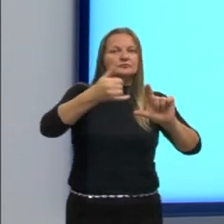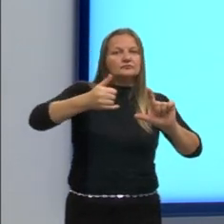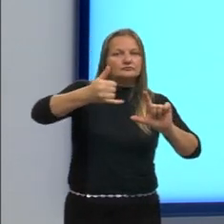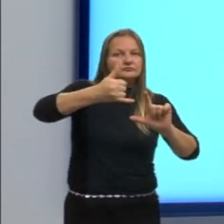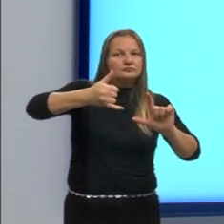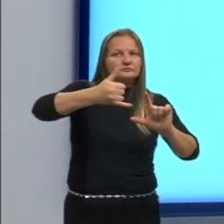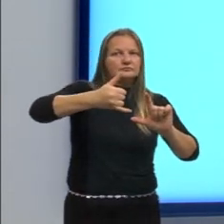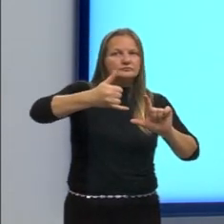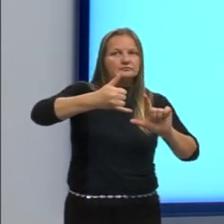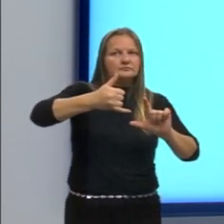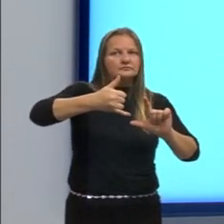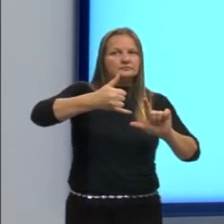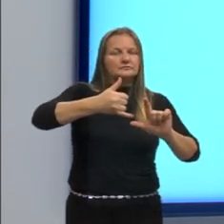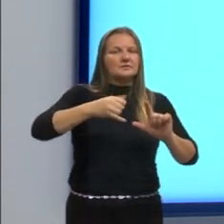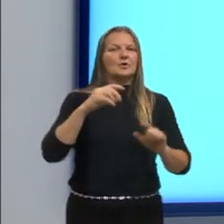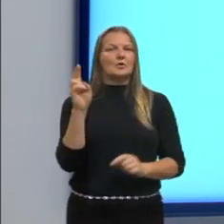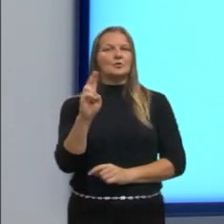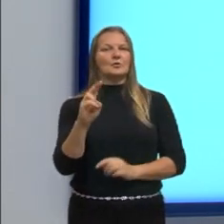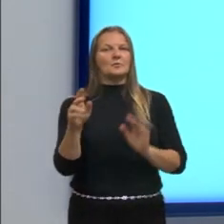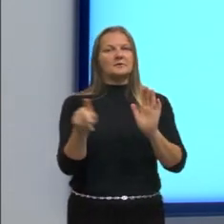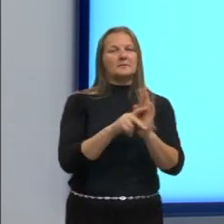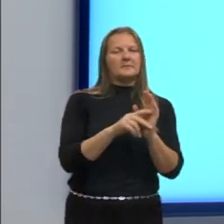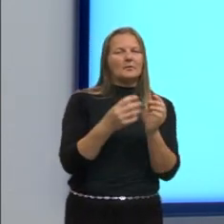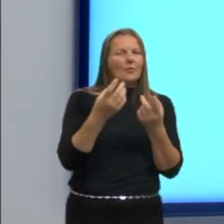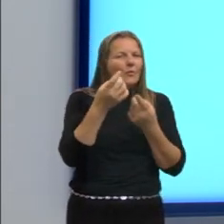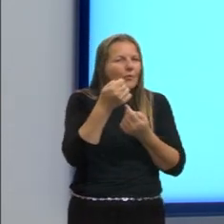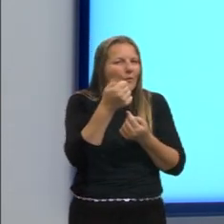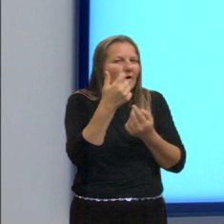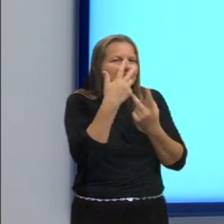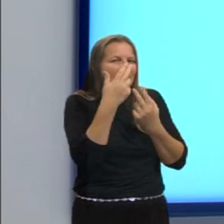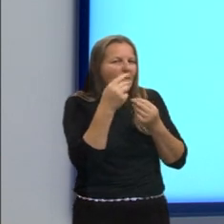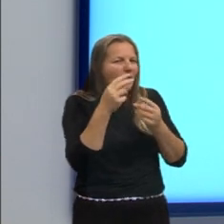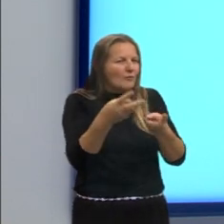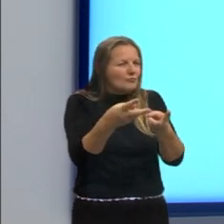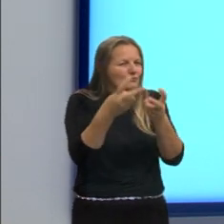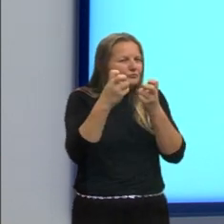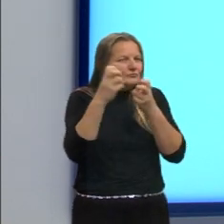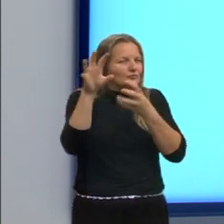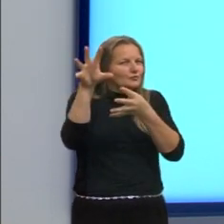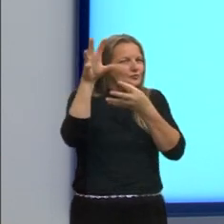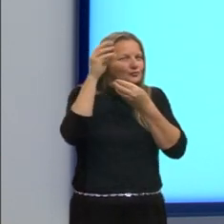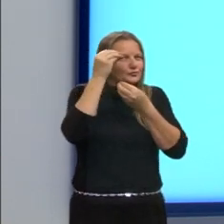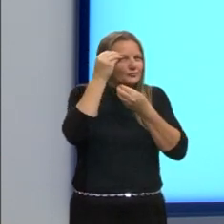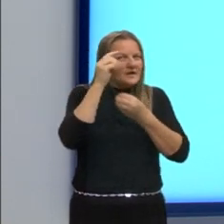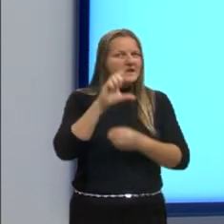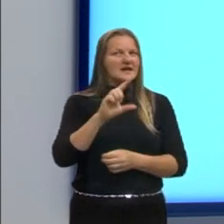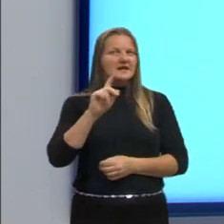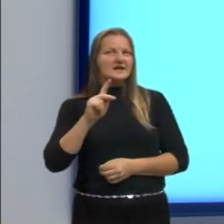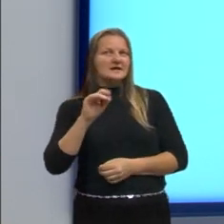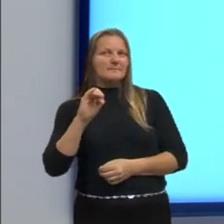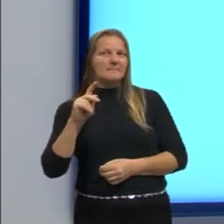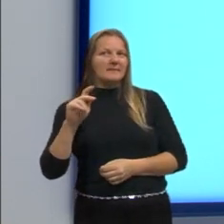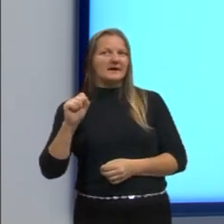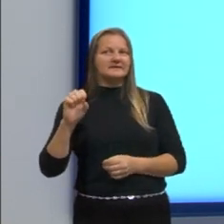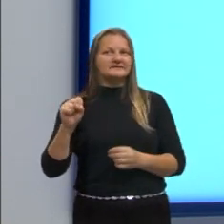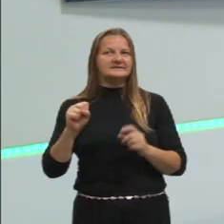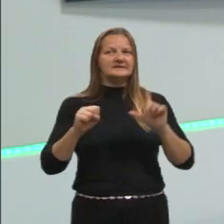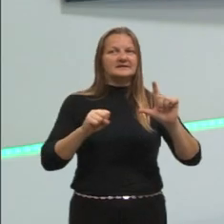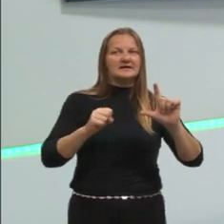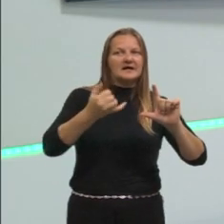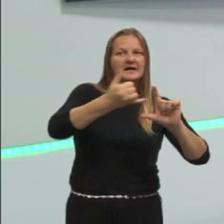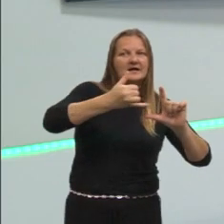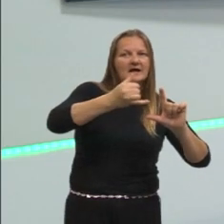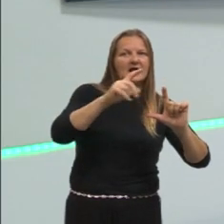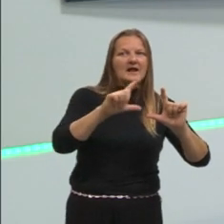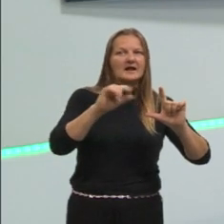normalmente o nome elemento intuitivo Muda somente a terminação né porque a enzima ela